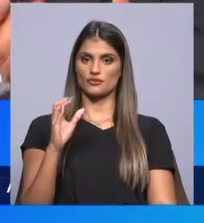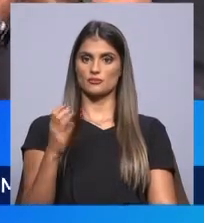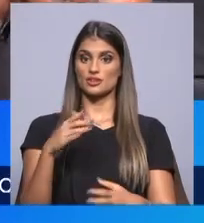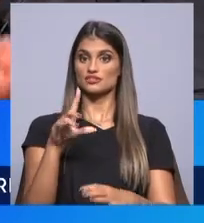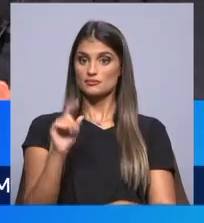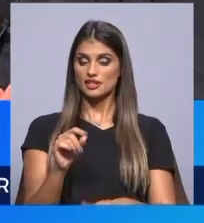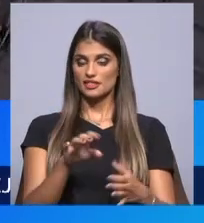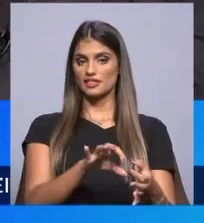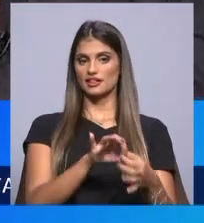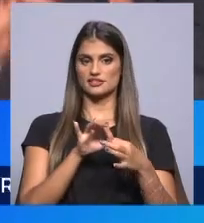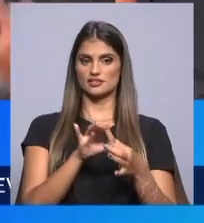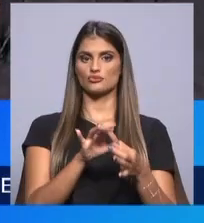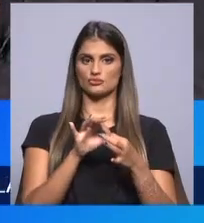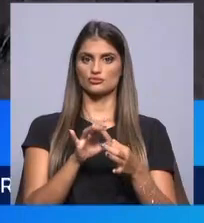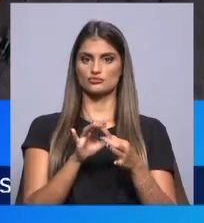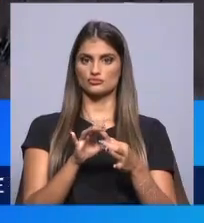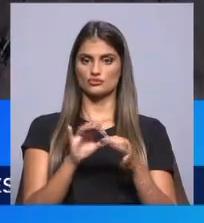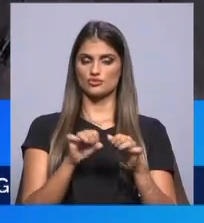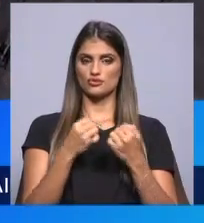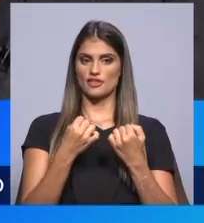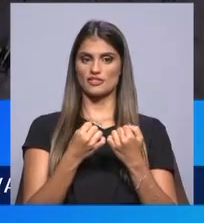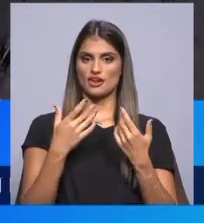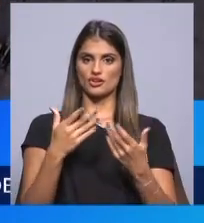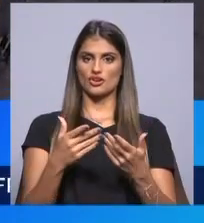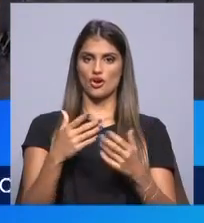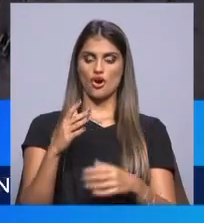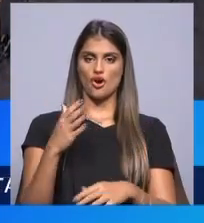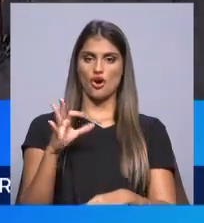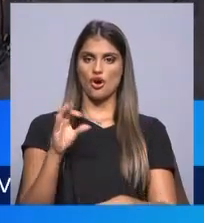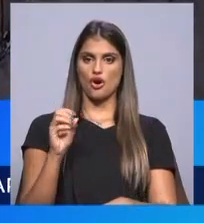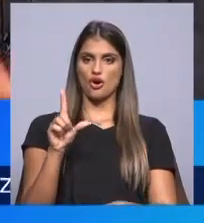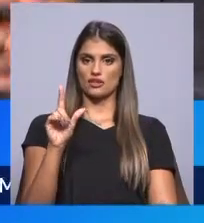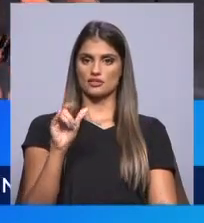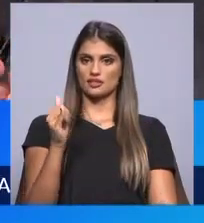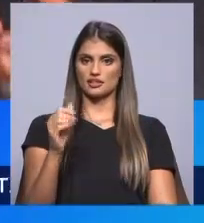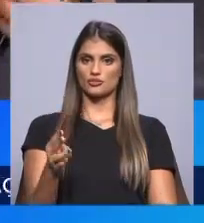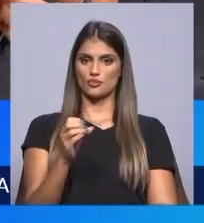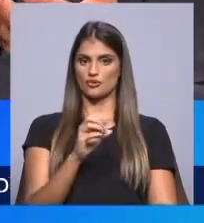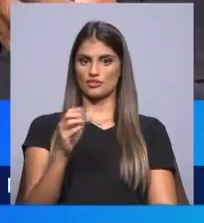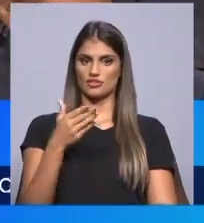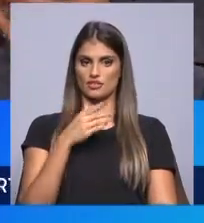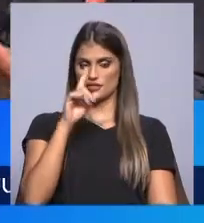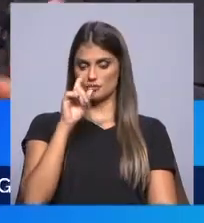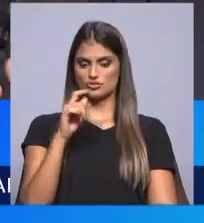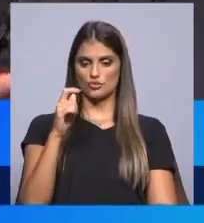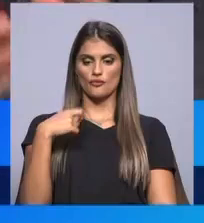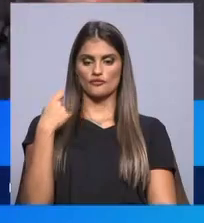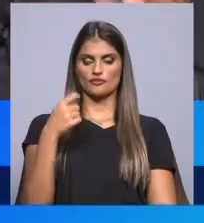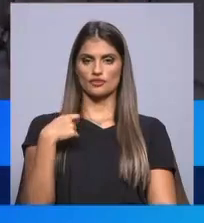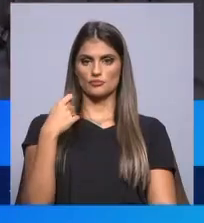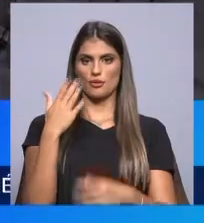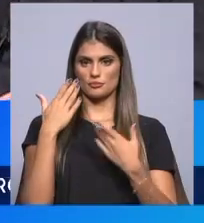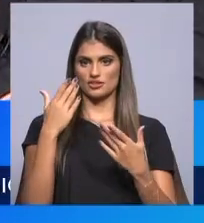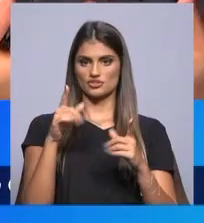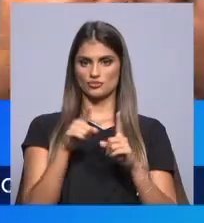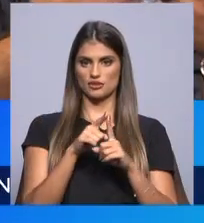de ligação com a própria sociedade. E agora Hollywood lembrou-se então de fazer um filme de homenagem a tudo o que foi esta